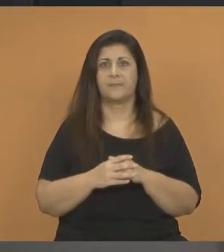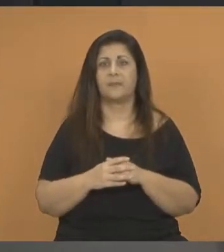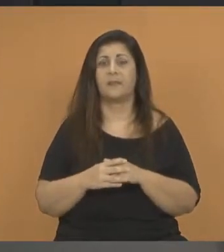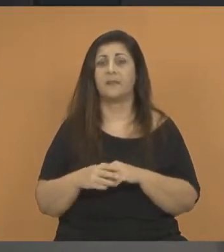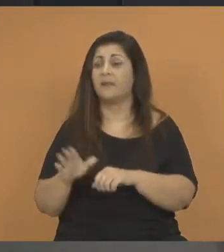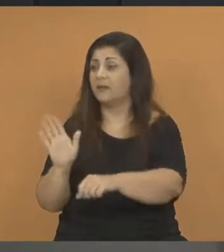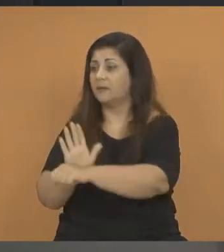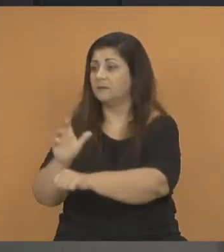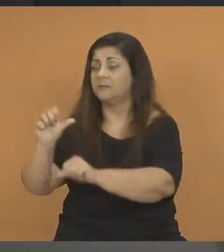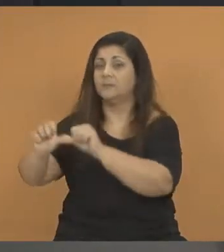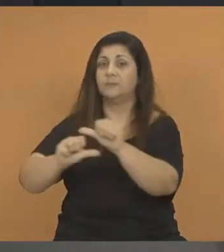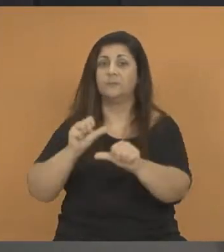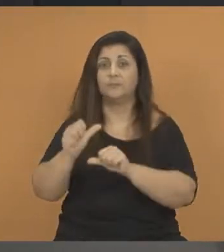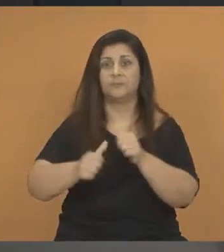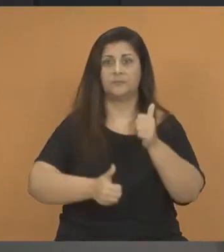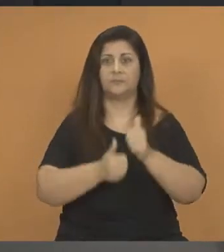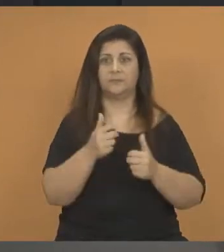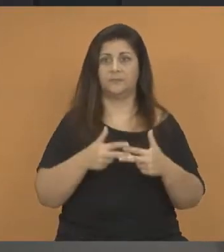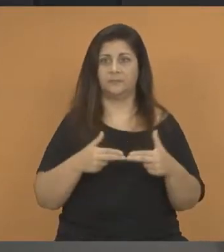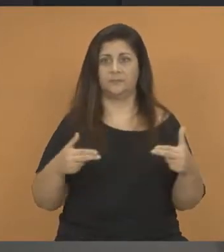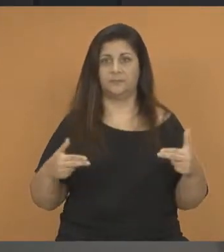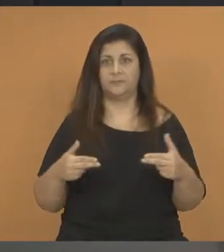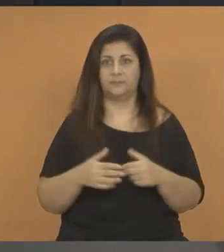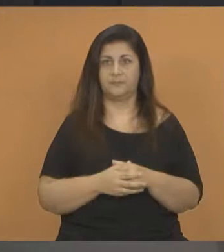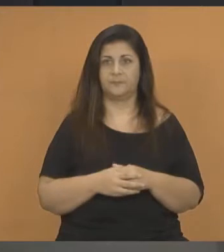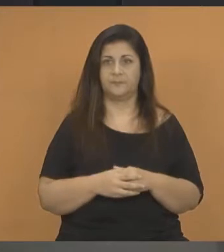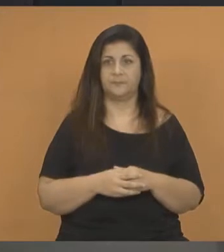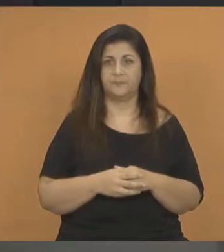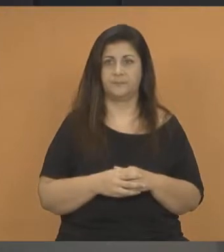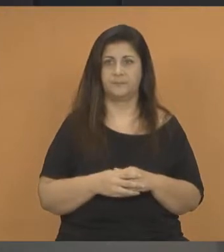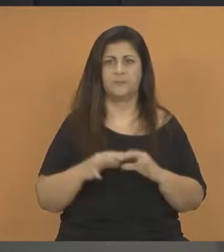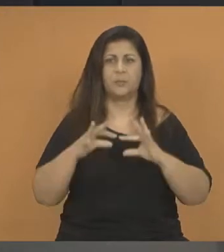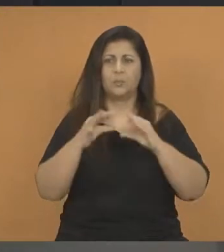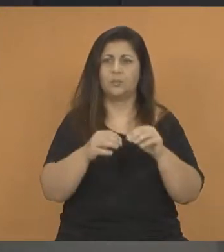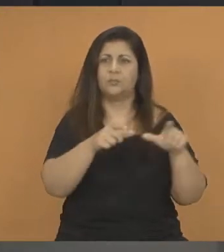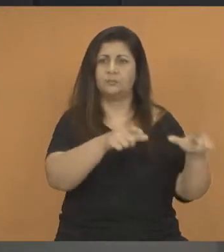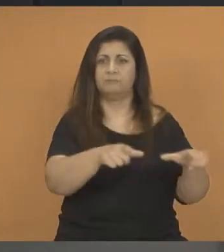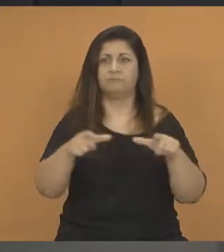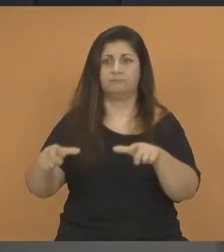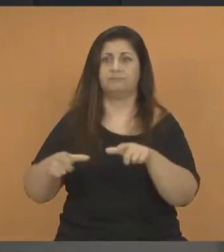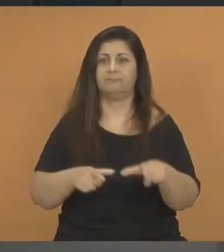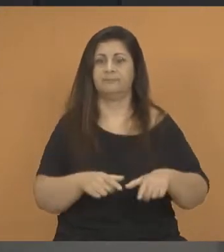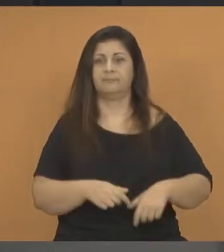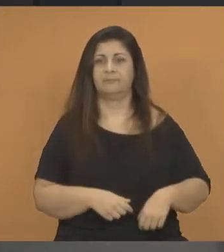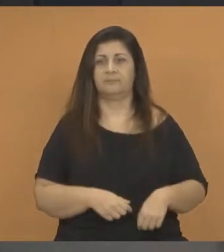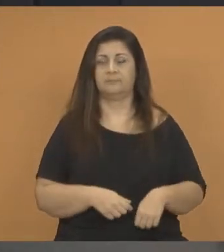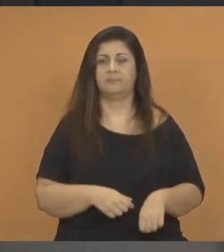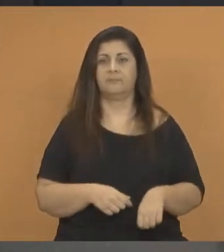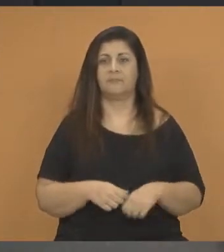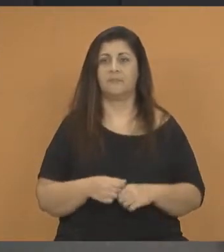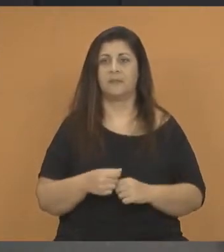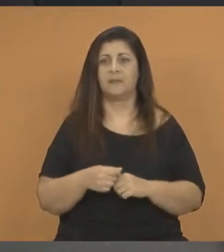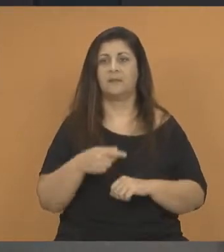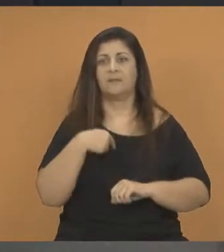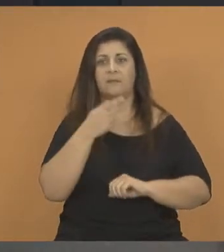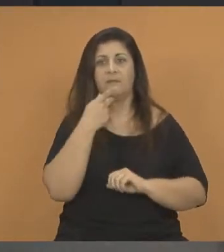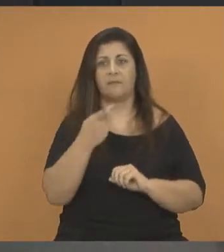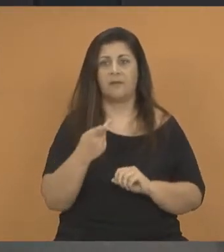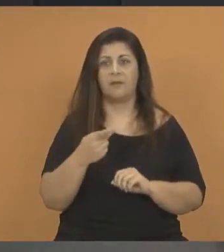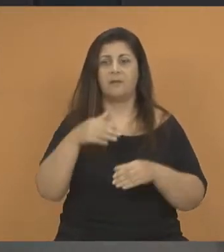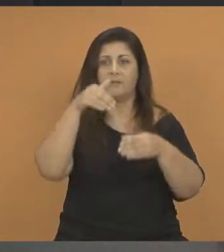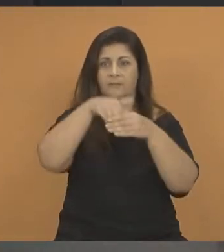mudar realmente o esporte, em todos os segmentos. Então, Paulinho, eu já adianto mão aqui o meu